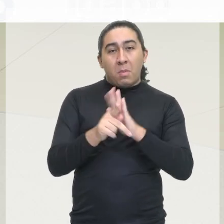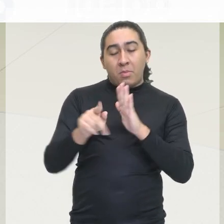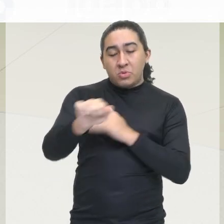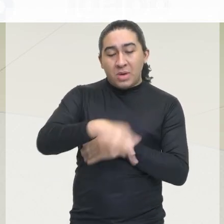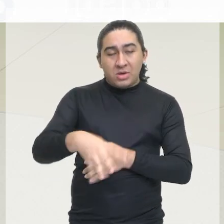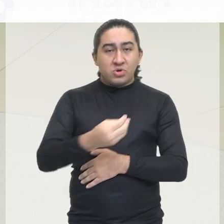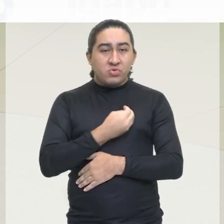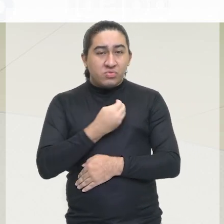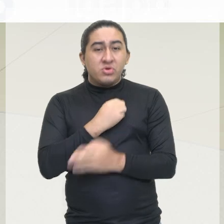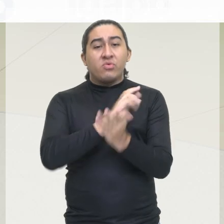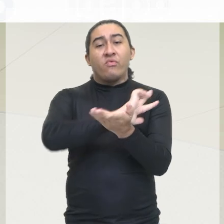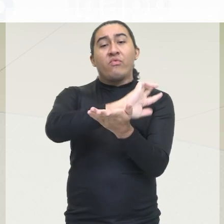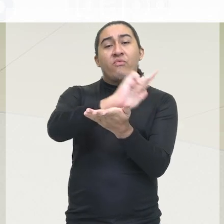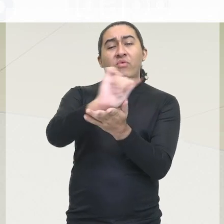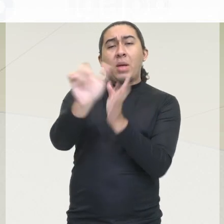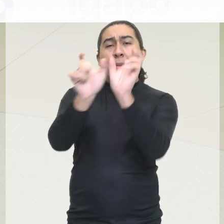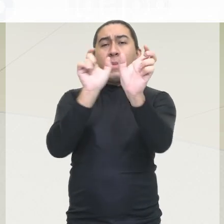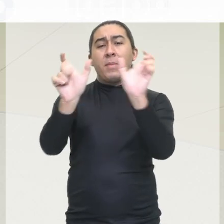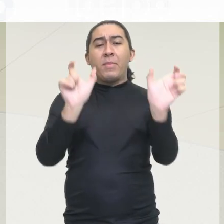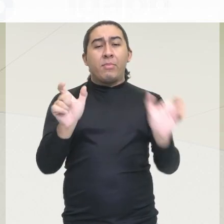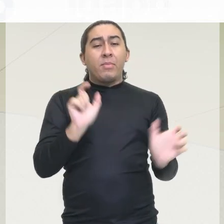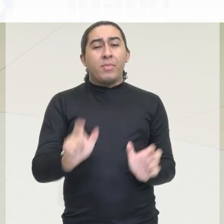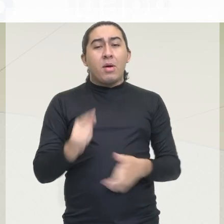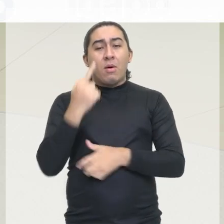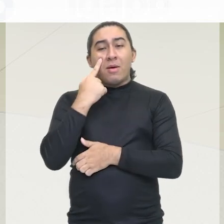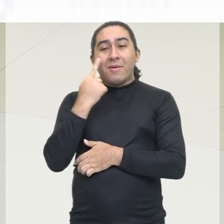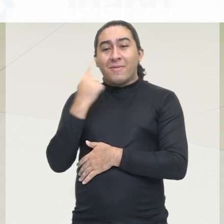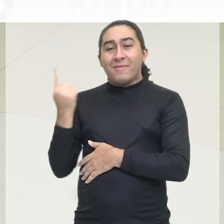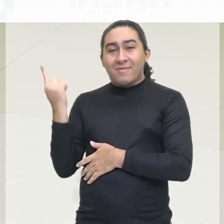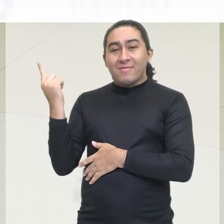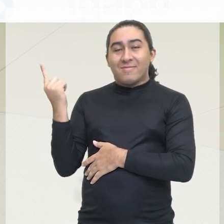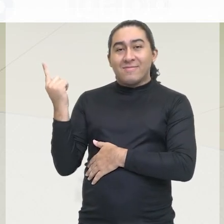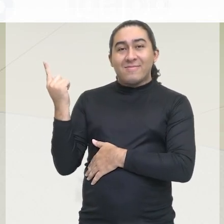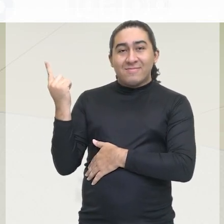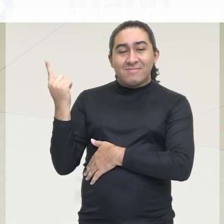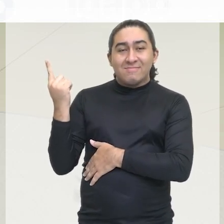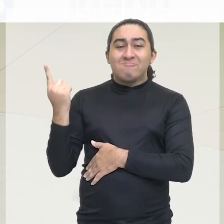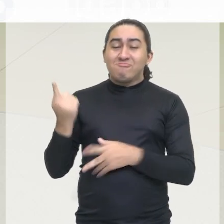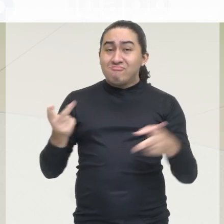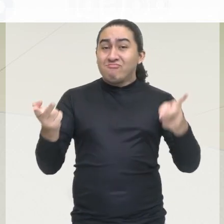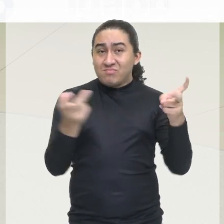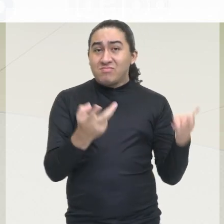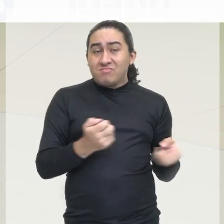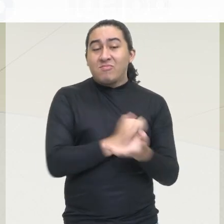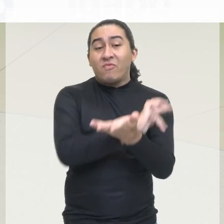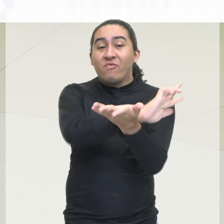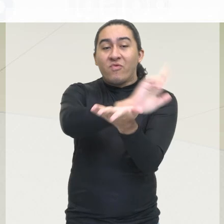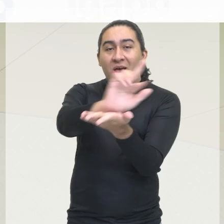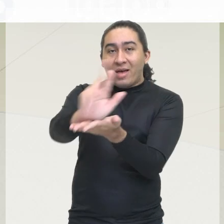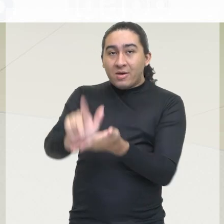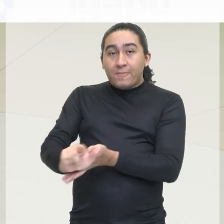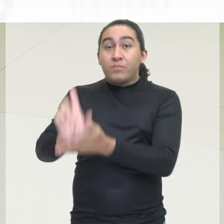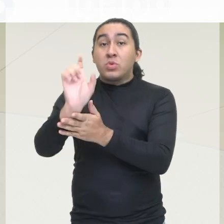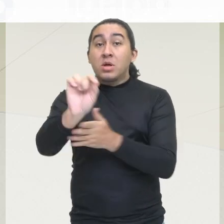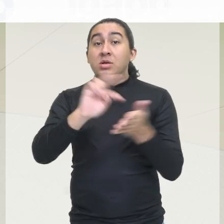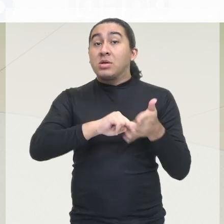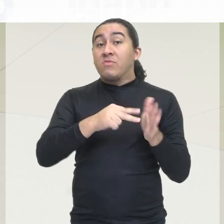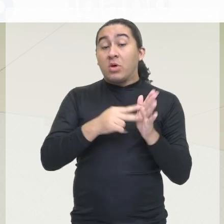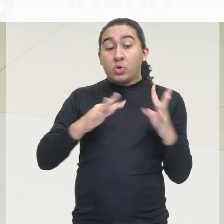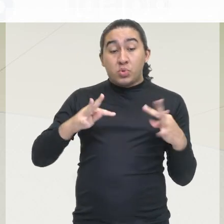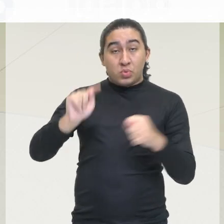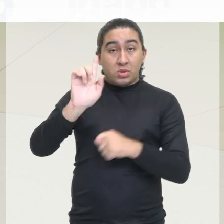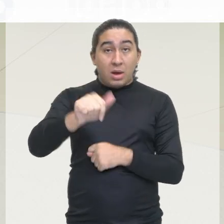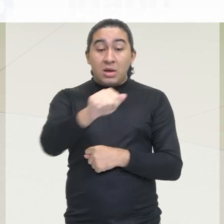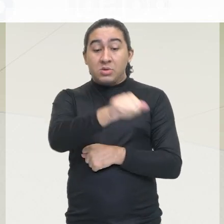Cerrado, como o Pampa, o Pantanal, a Mata Atlântica, a Caatinga, enfim. Esses biomas